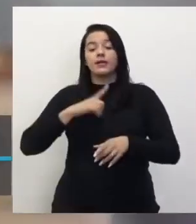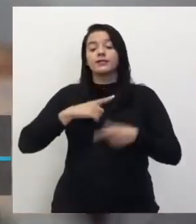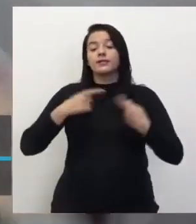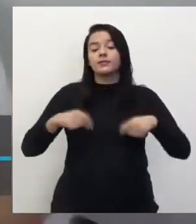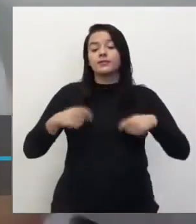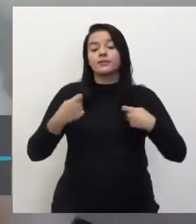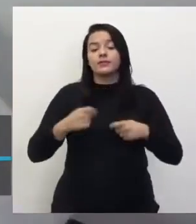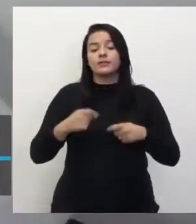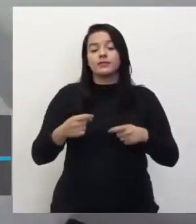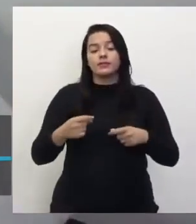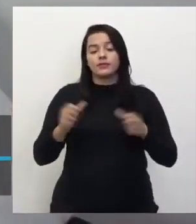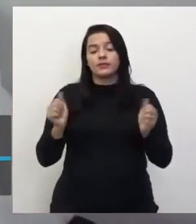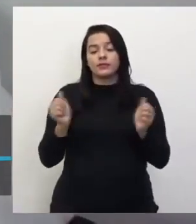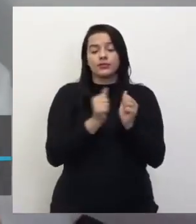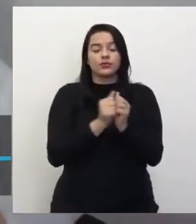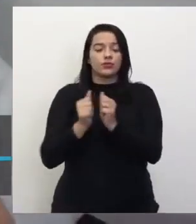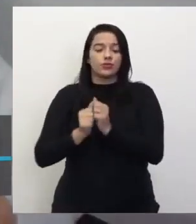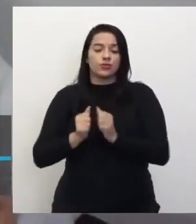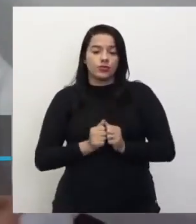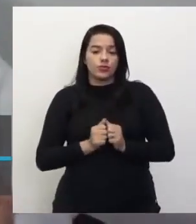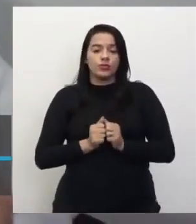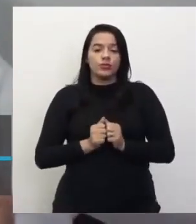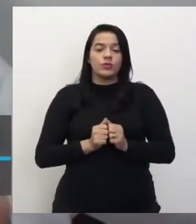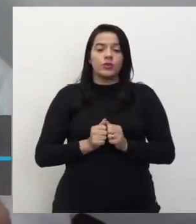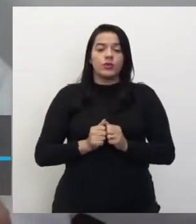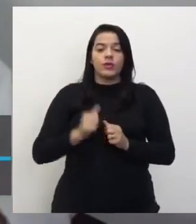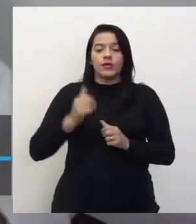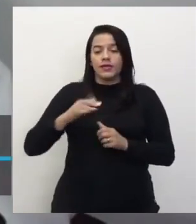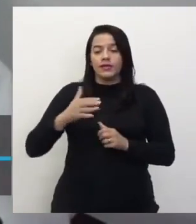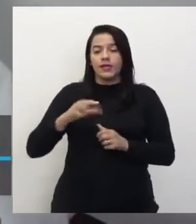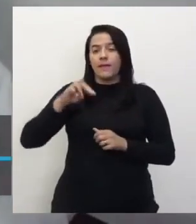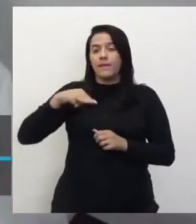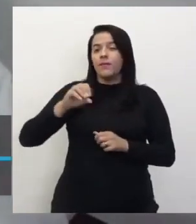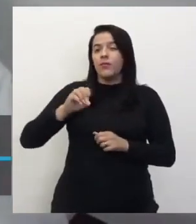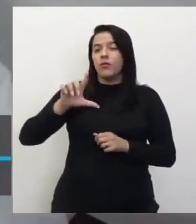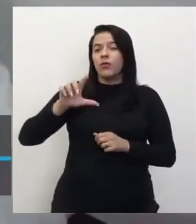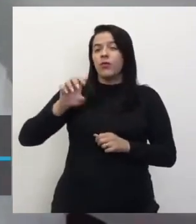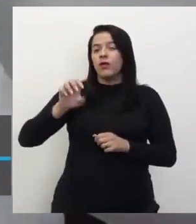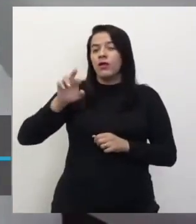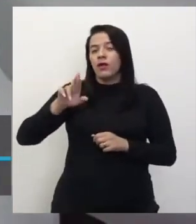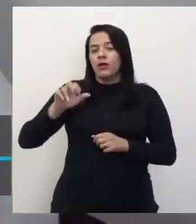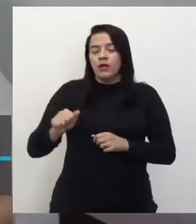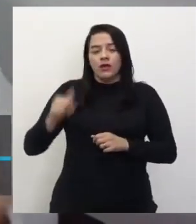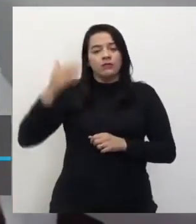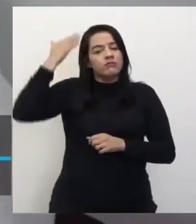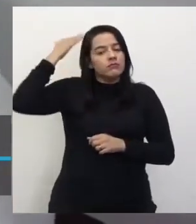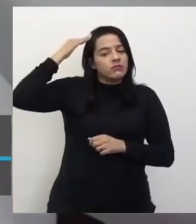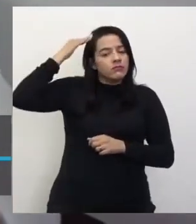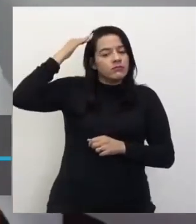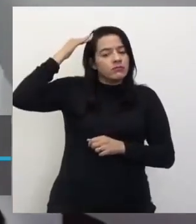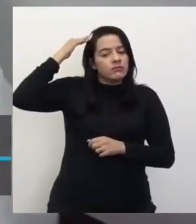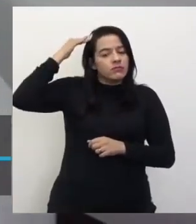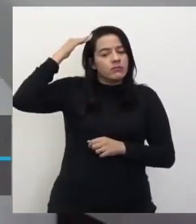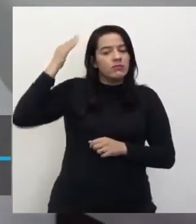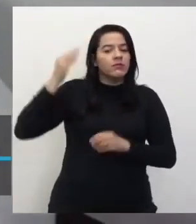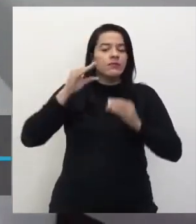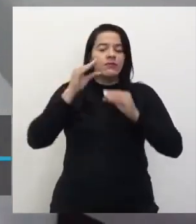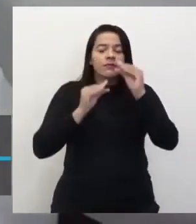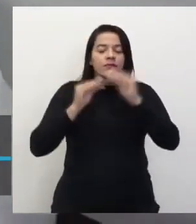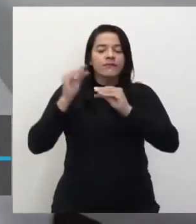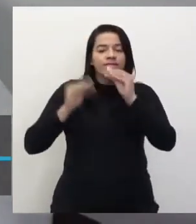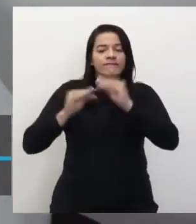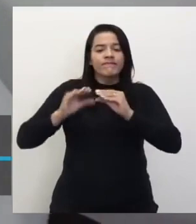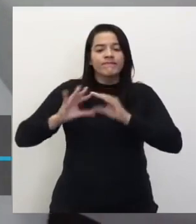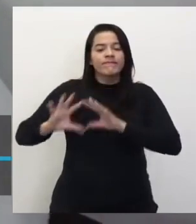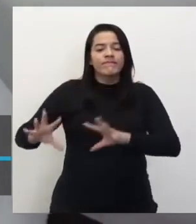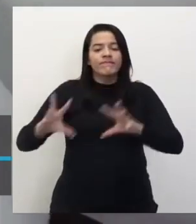do parto, depois separa. Por isso que quando o bebezinho nasce, ele tem aquela moleira, né, que o pessoal chama, No crânio, tá? Para poder fazer essa movimentação